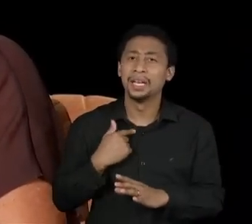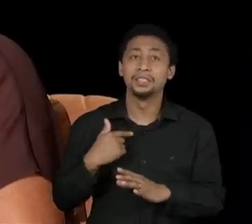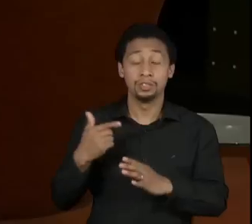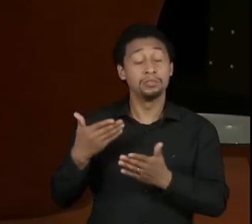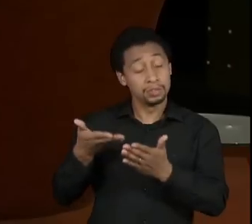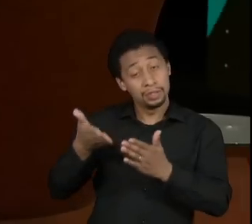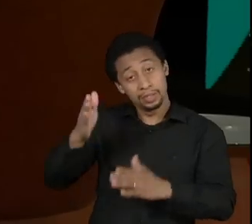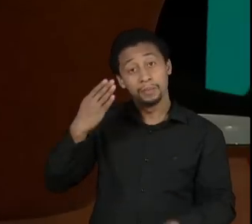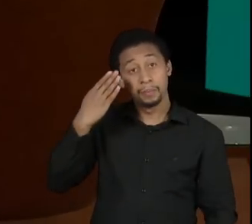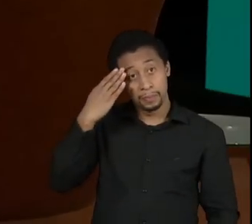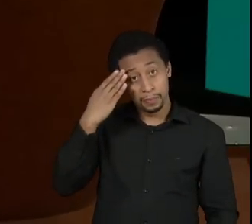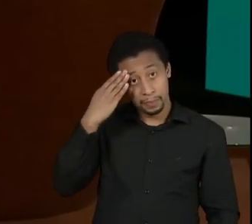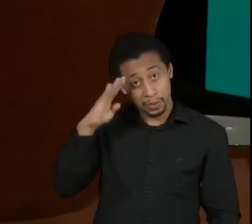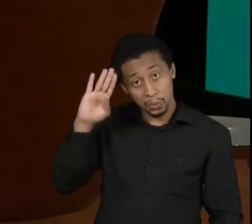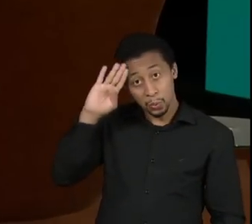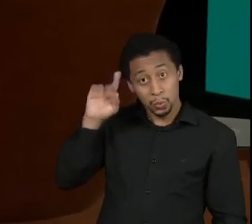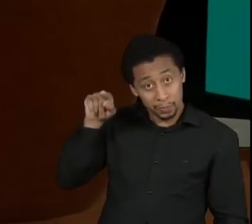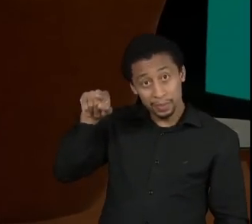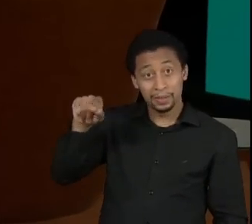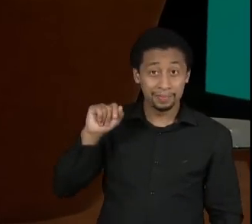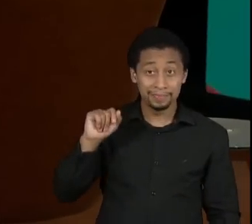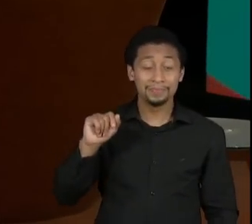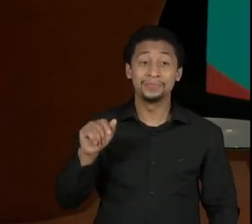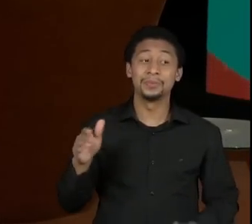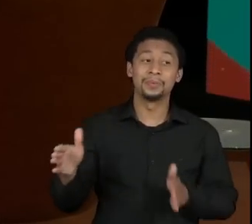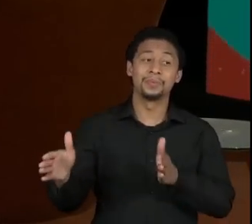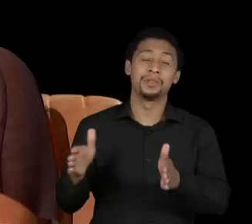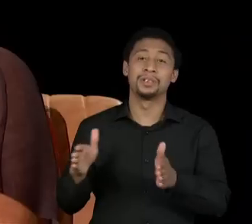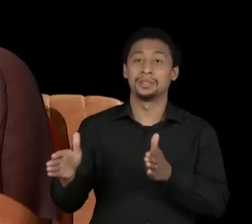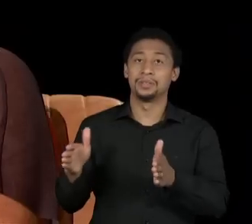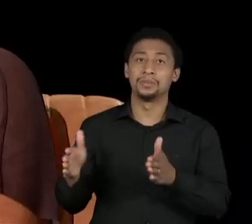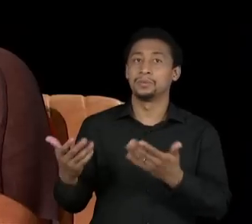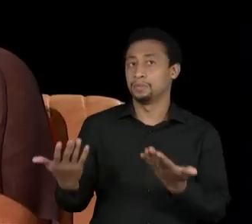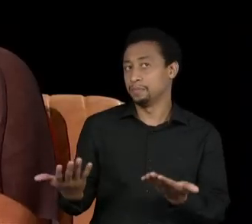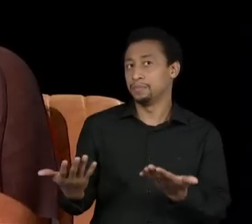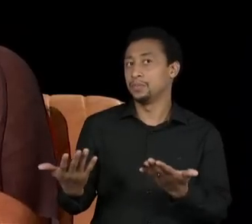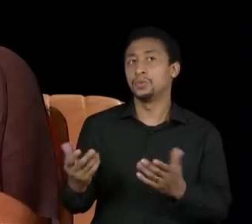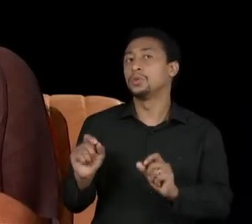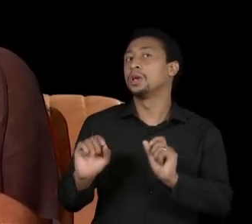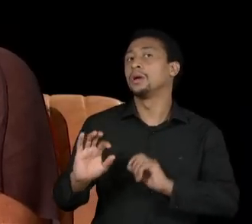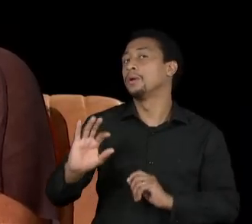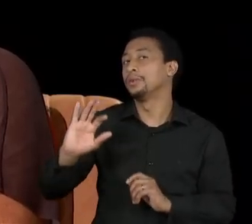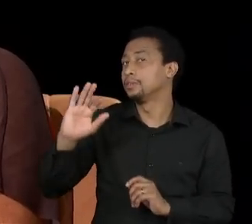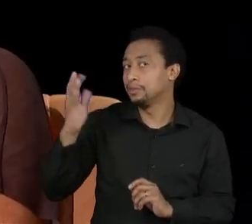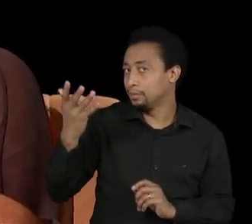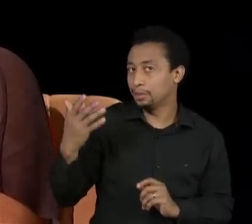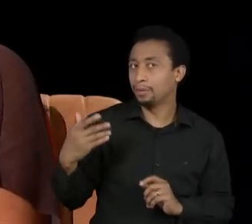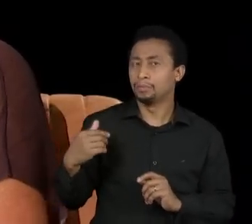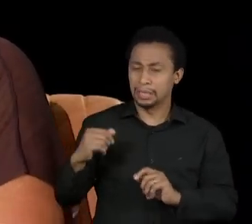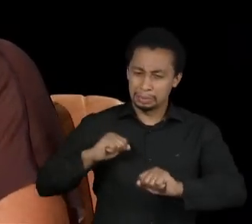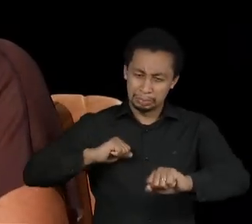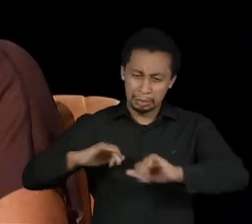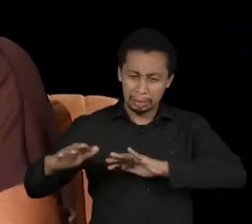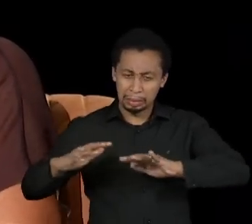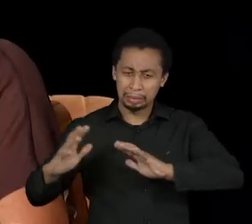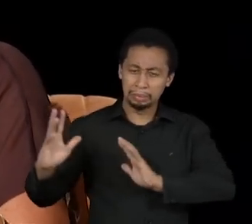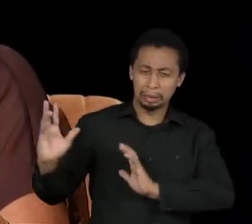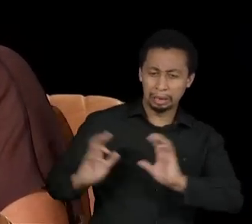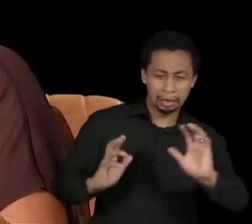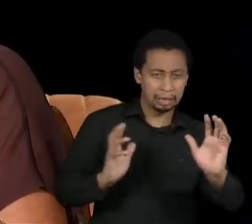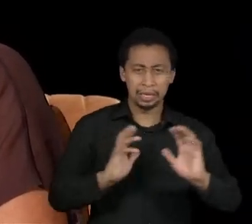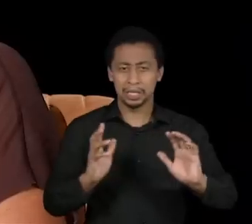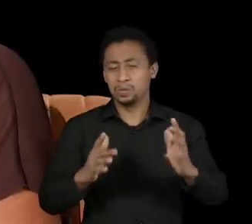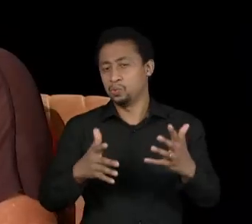Cuba nesse momento. Se era para fazer guerrilha, eu não tinha nem muita